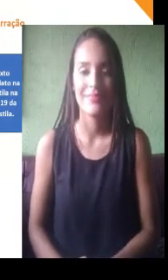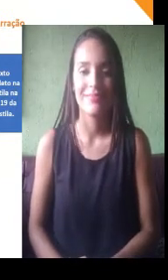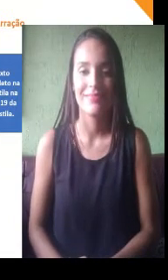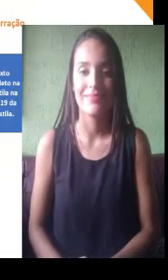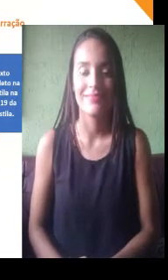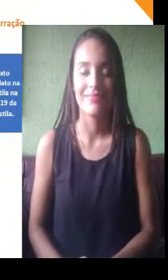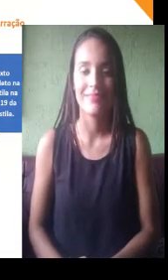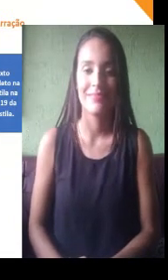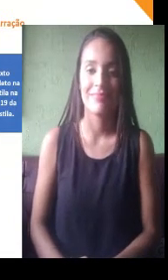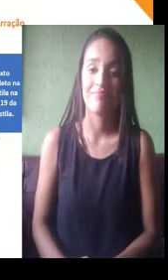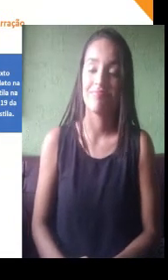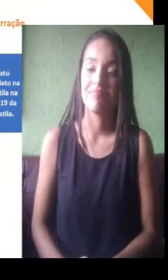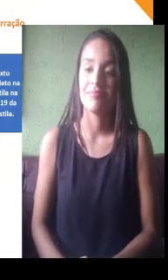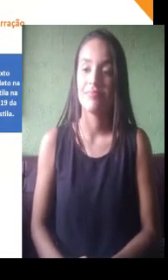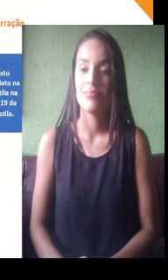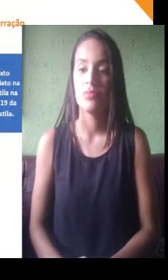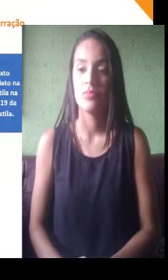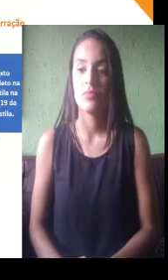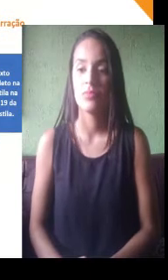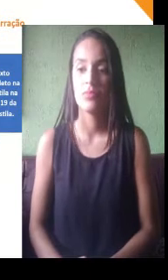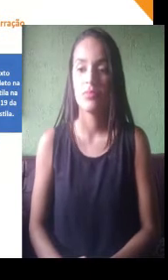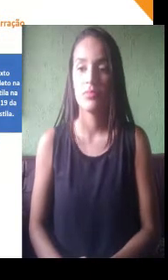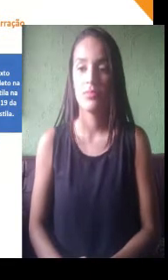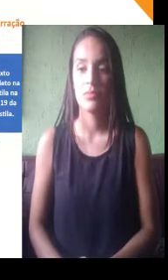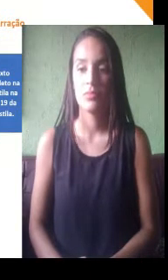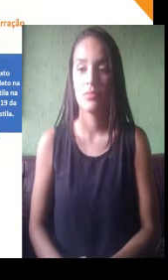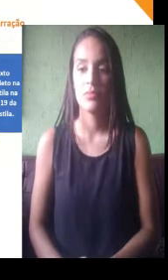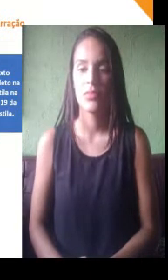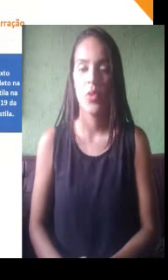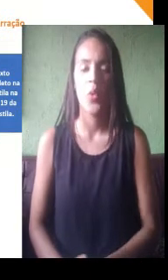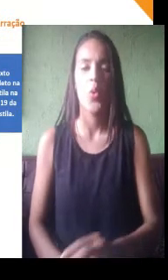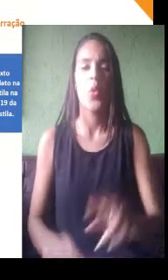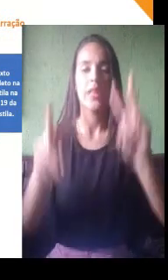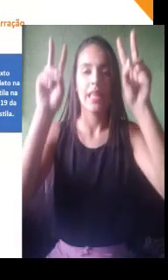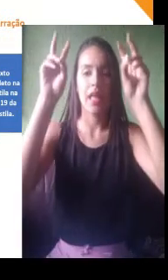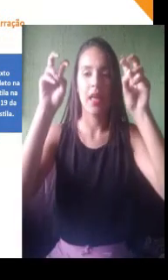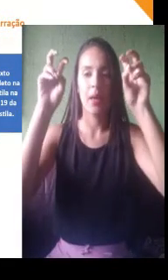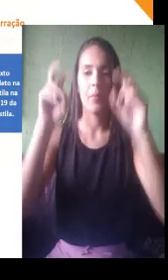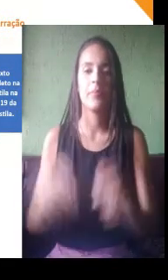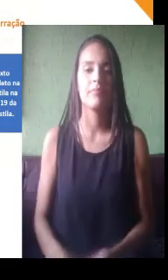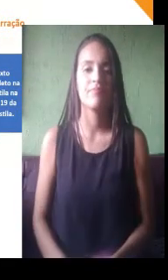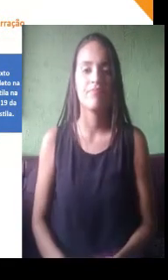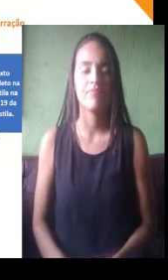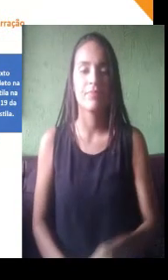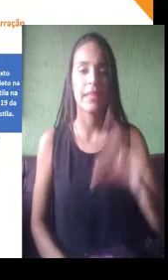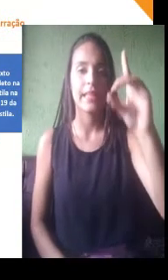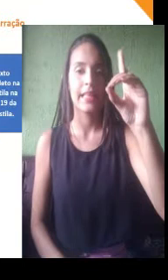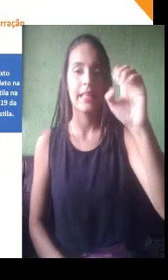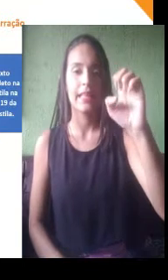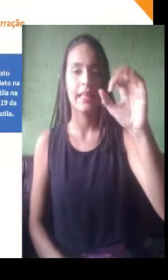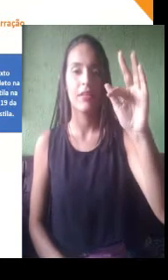competência, né? Por conta de ser um excelente profissional. Segundo o autor desse artigo de